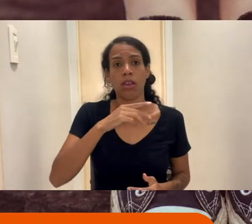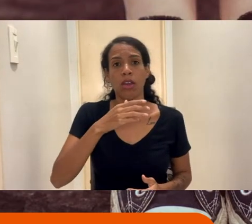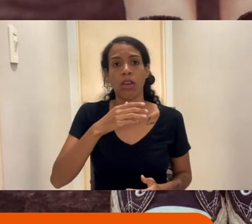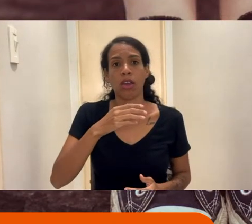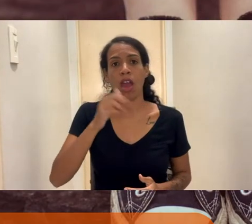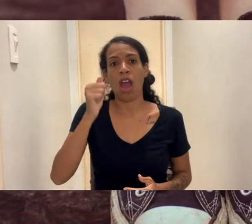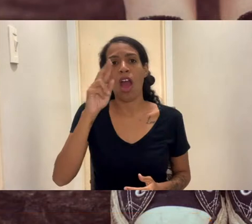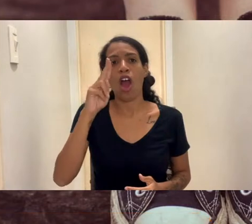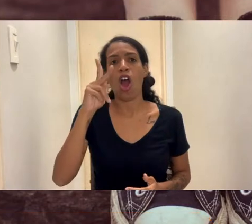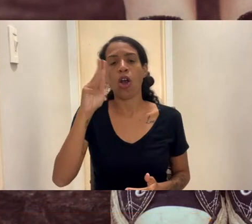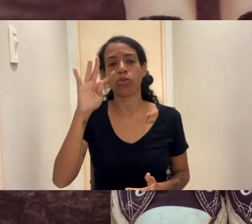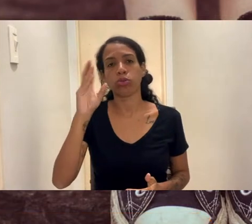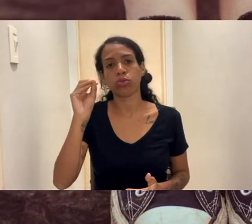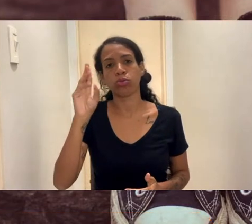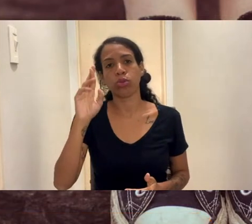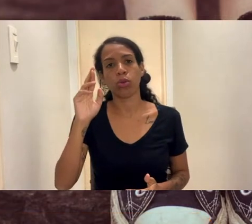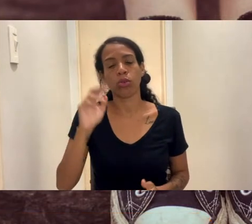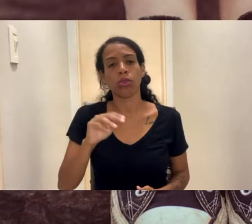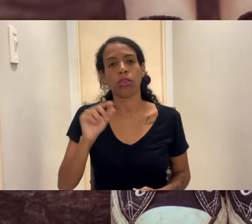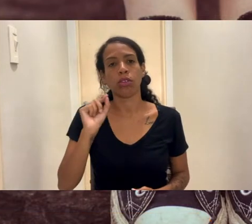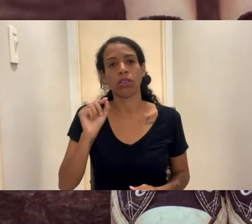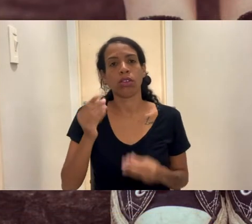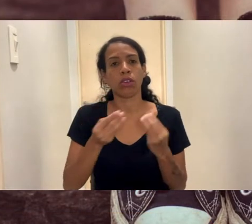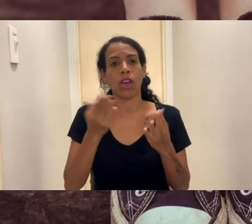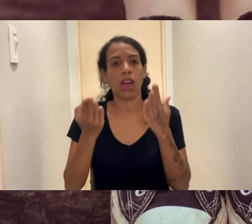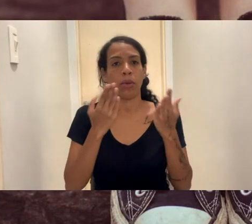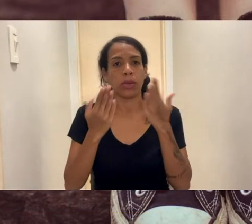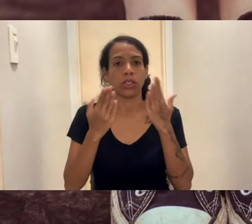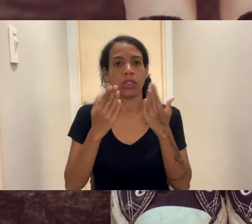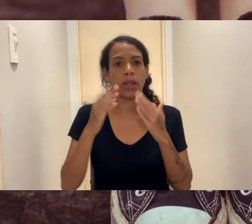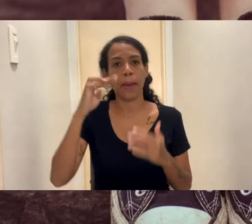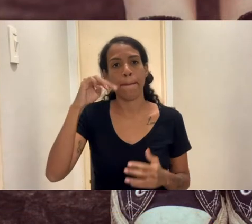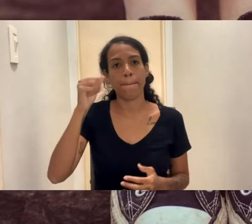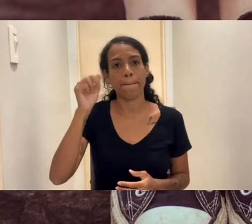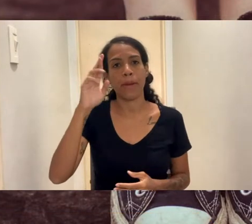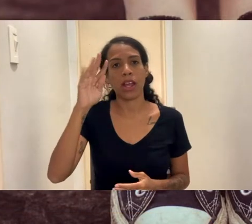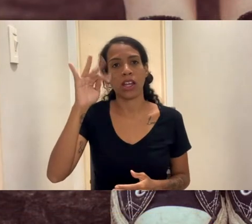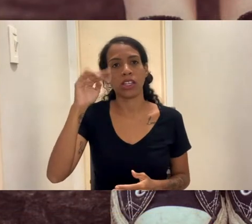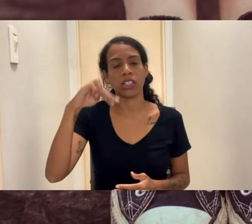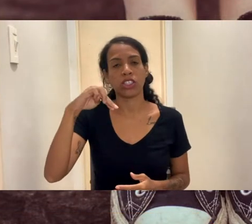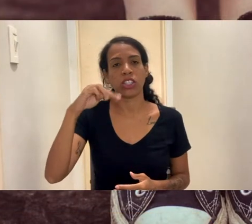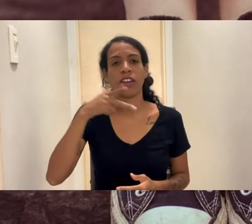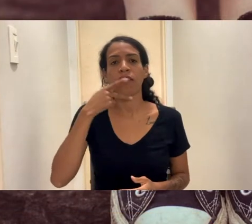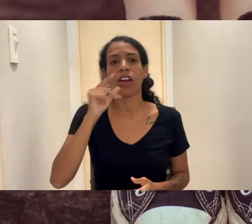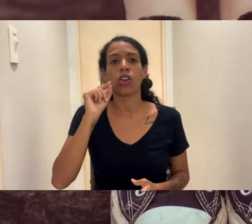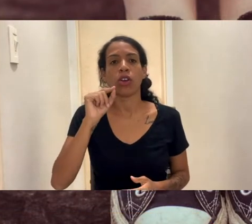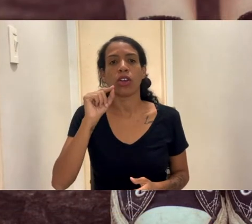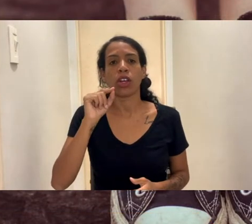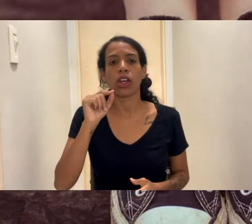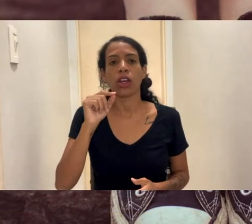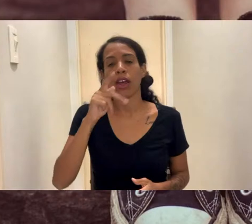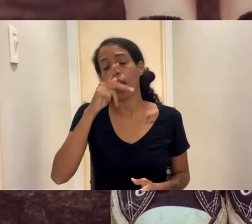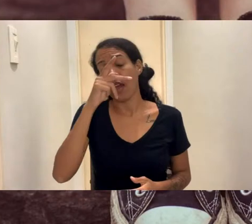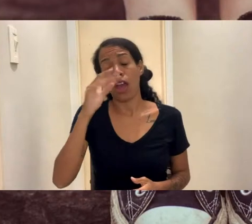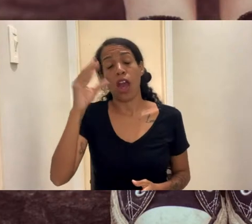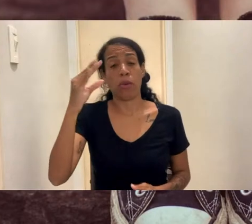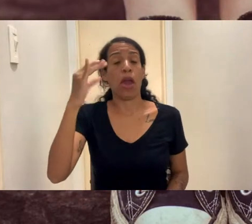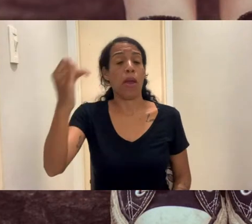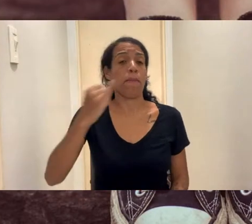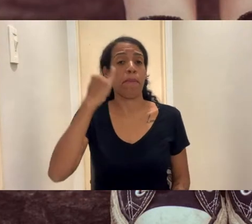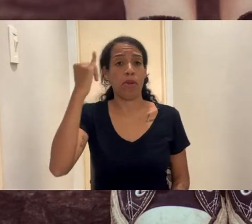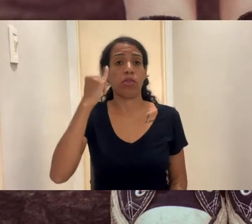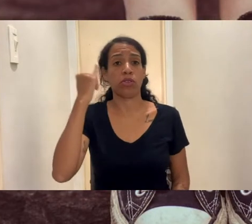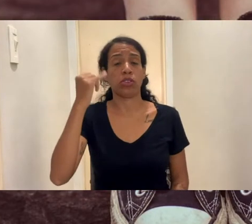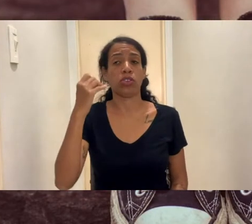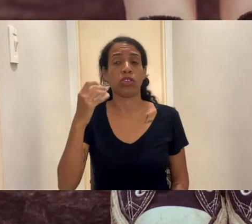para pensar a atuação da psicologia, que é o Martim Baró. Ele vai falar do papel do psicólogo e da importância, né, da gente